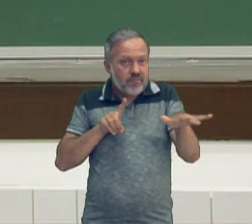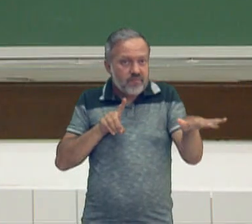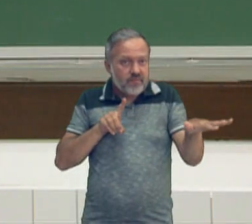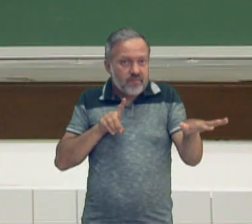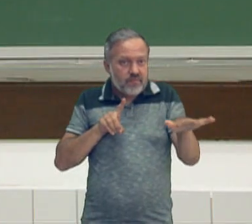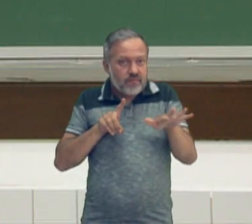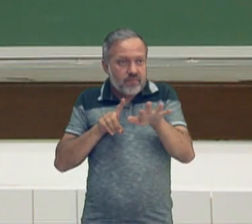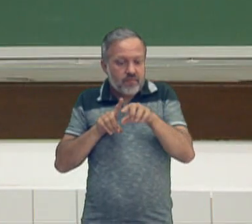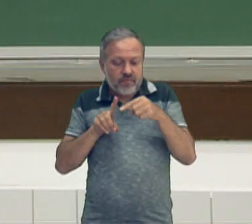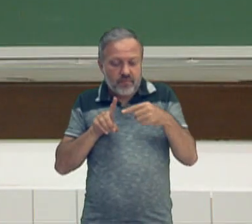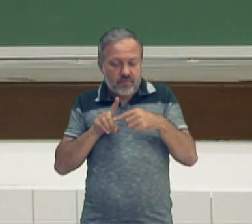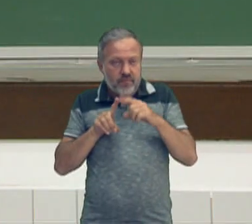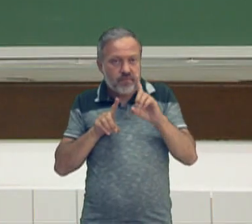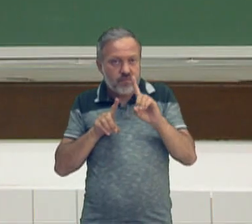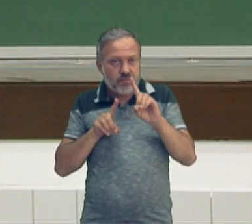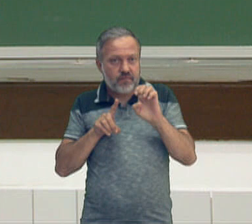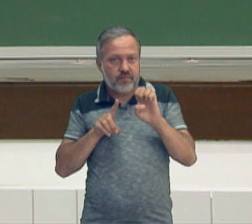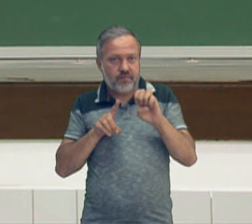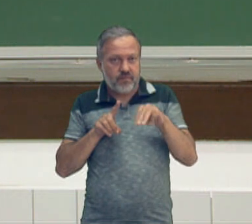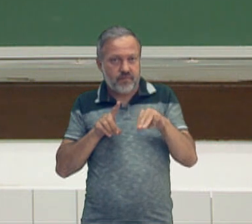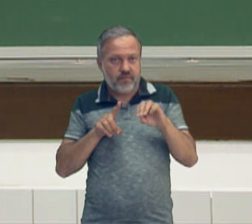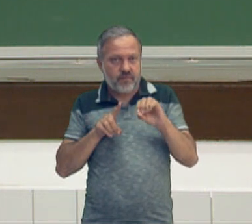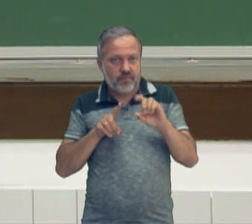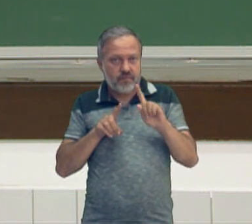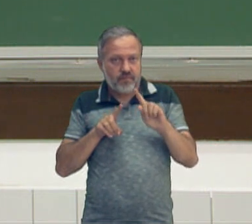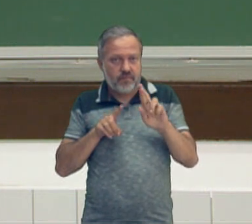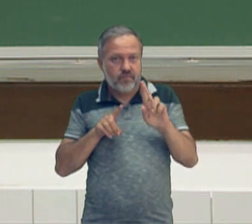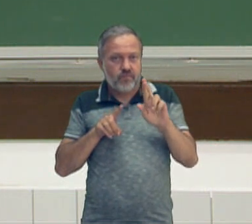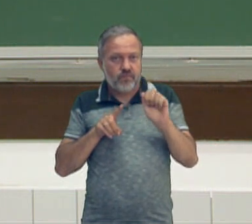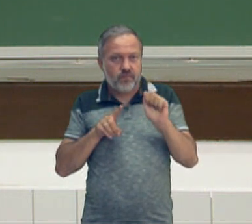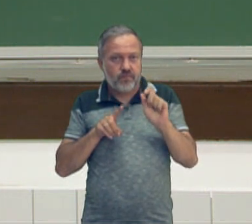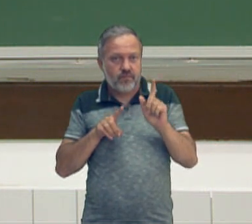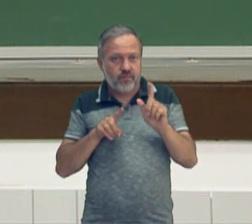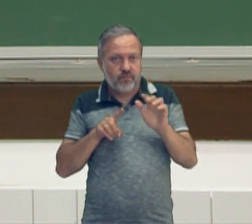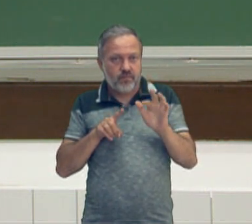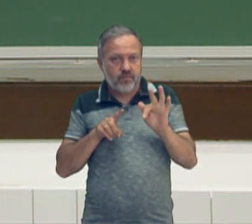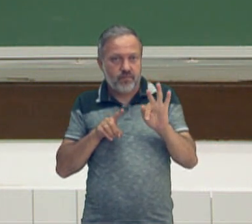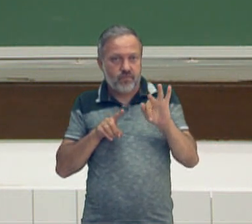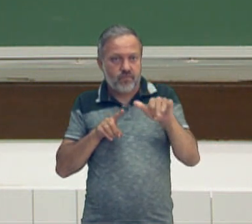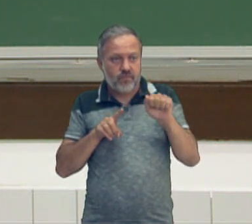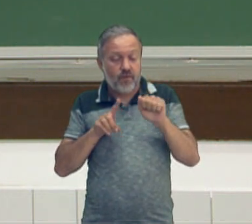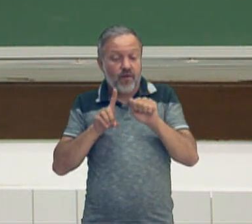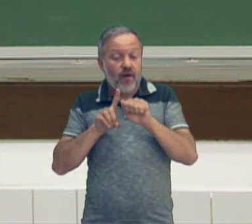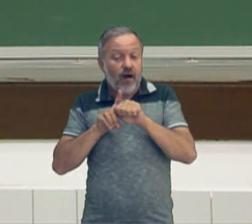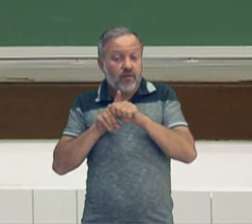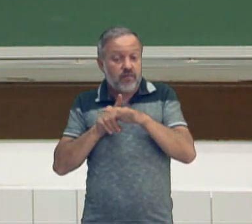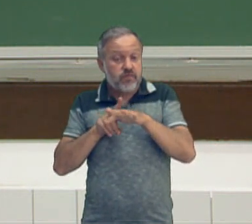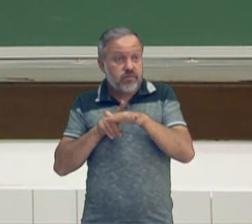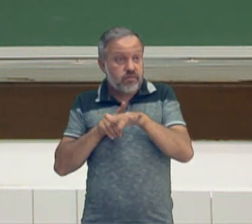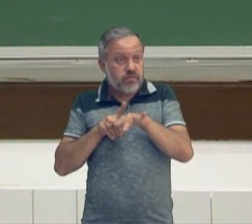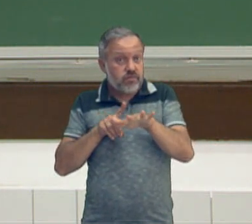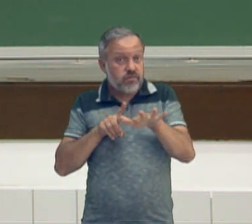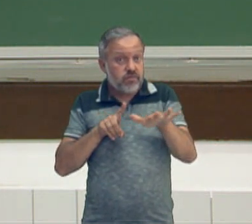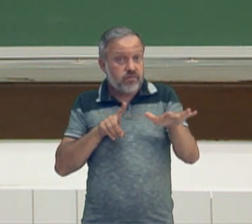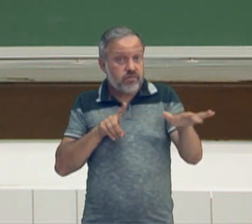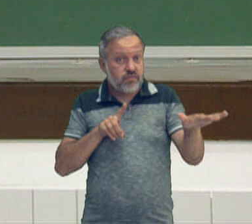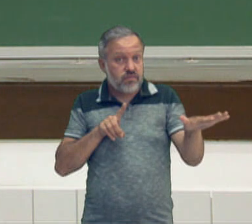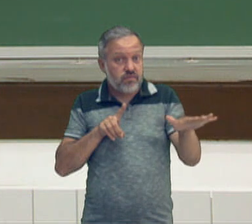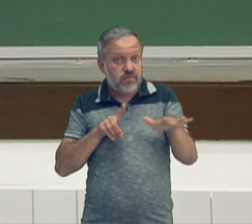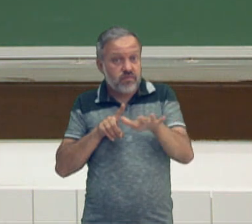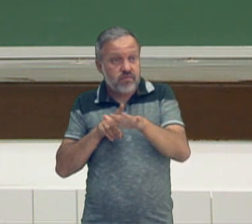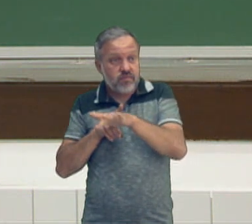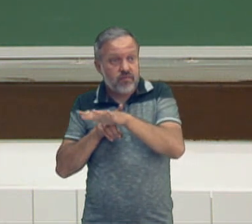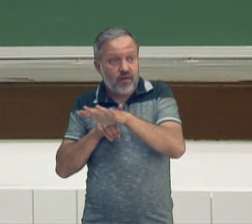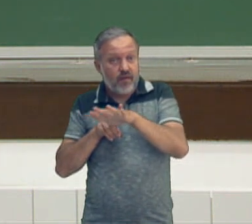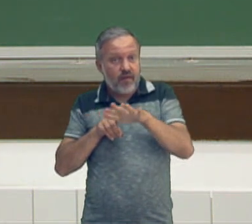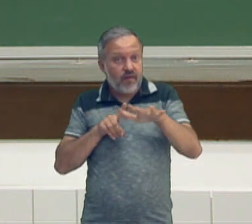parada, um robô, olha, vamos estudar demografia, estudo da população, como se a população não tivesse movimento. Pelo contrário,